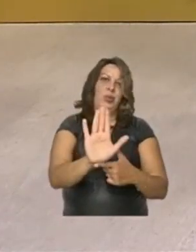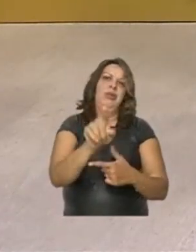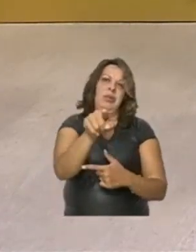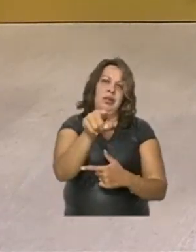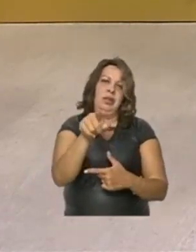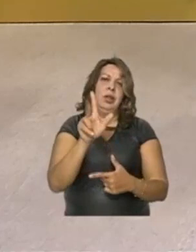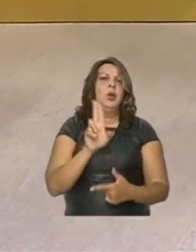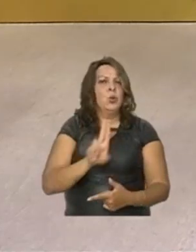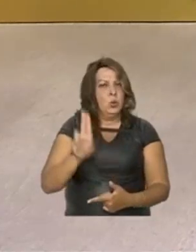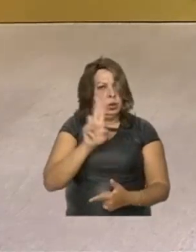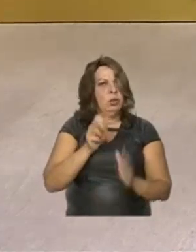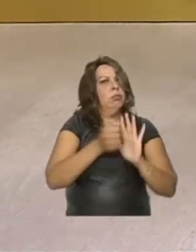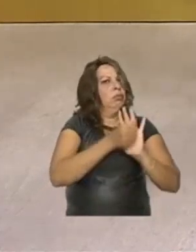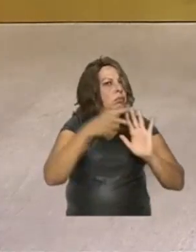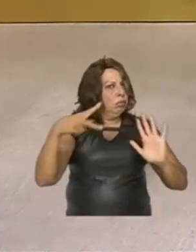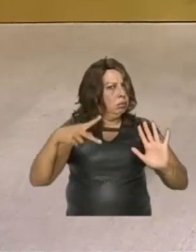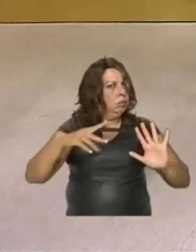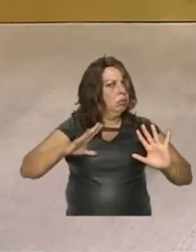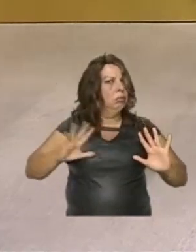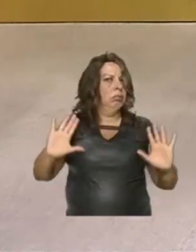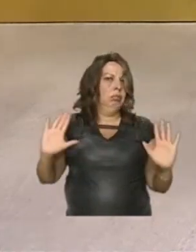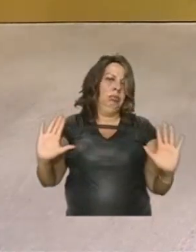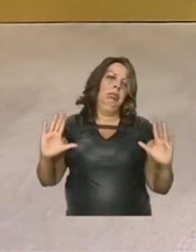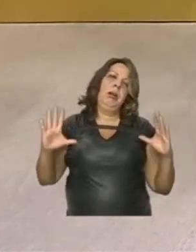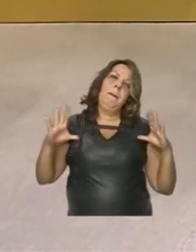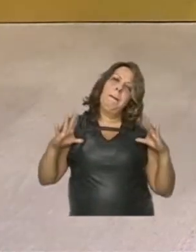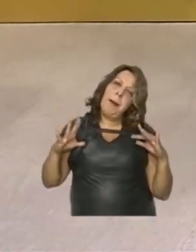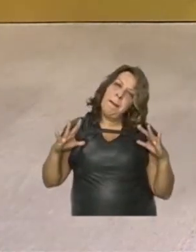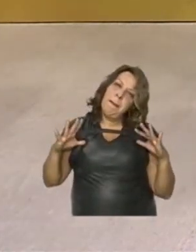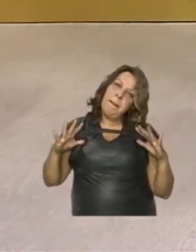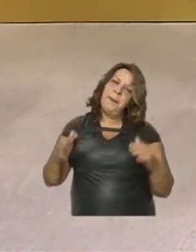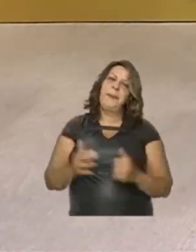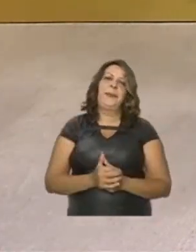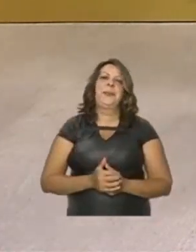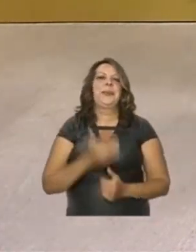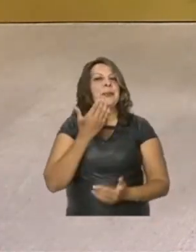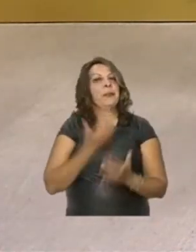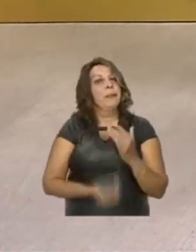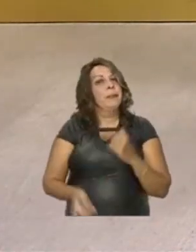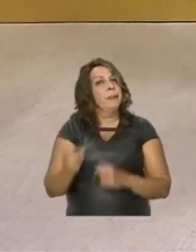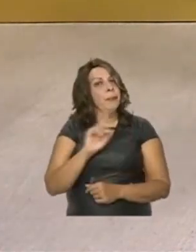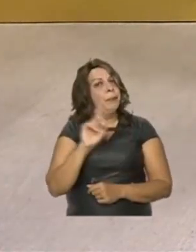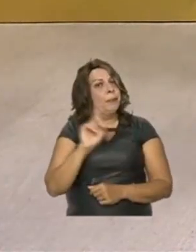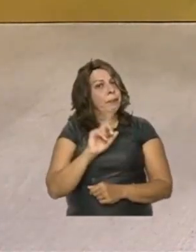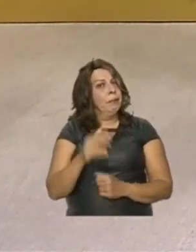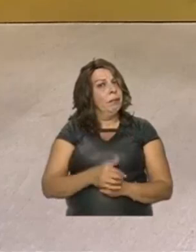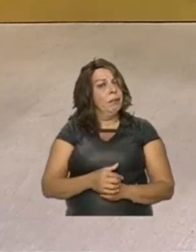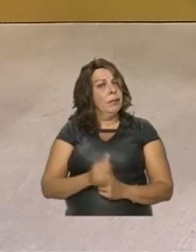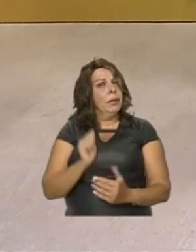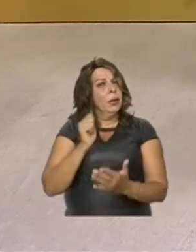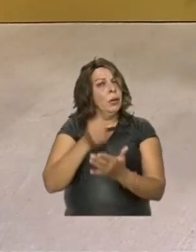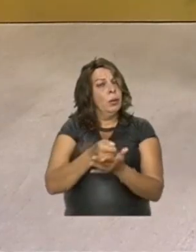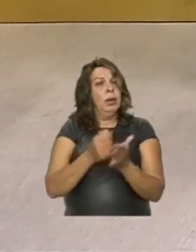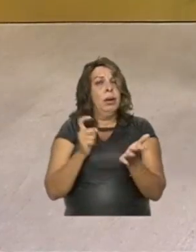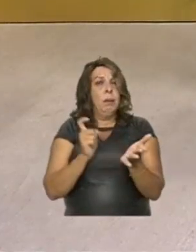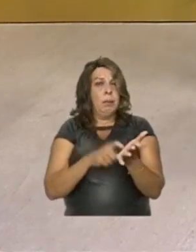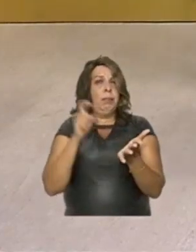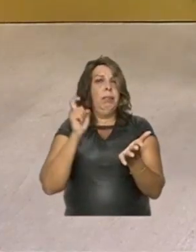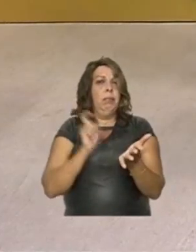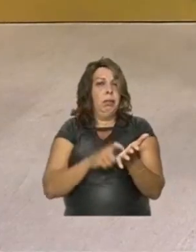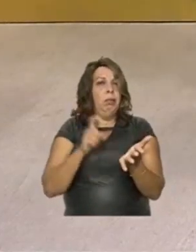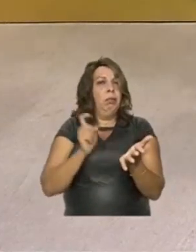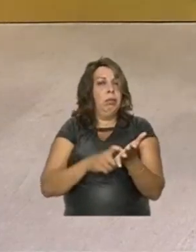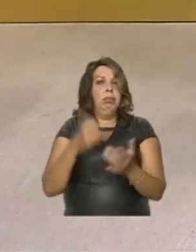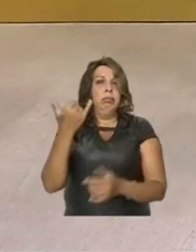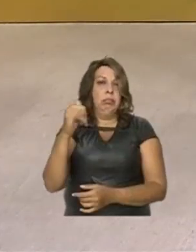o aplicativo Caju Cap com toda a comodidade. É isso aí, não perca a chance de ganhar muitos prêmios com apenas alguns cliques no seu smartphone,